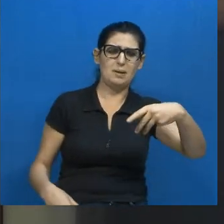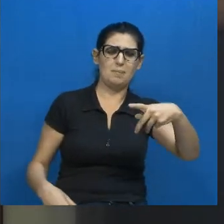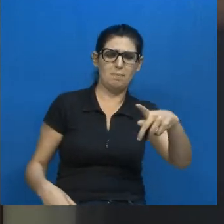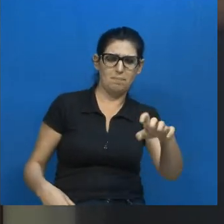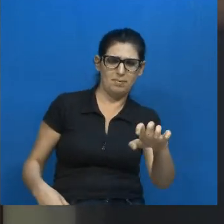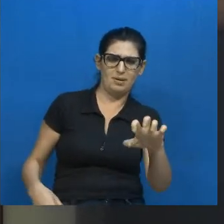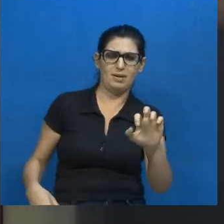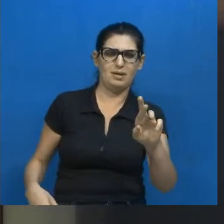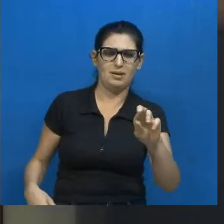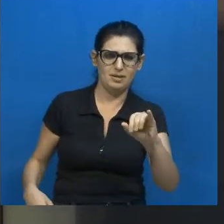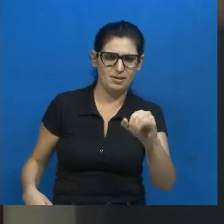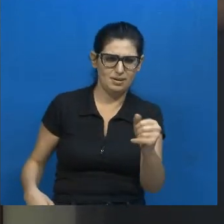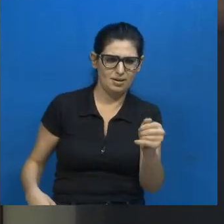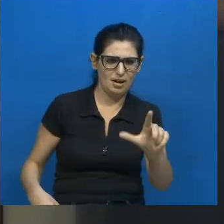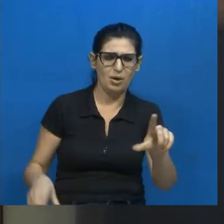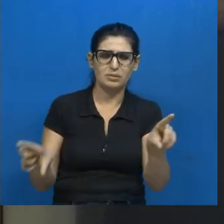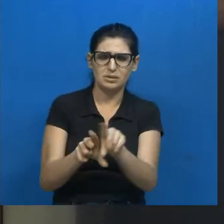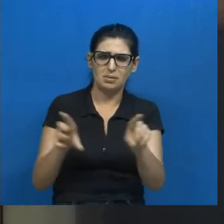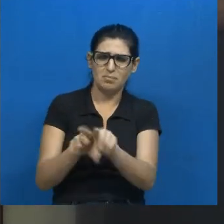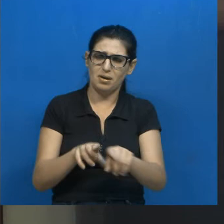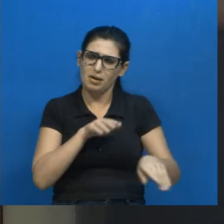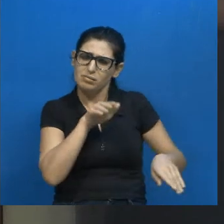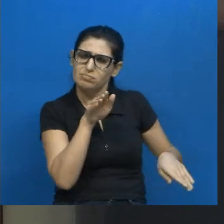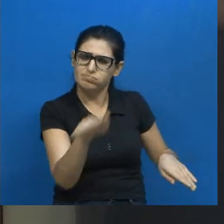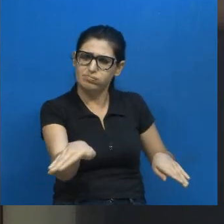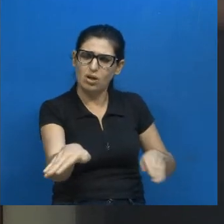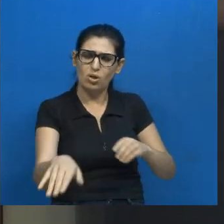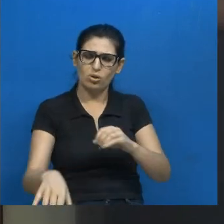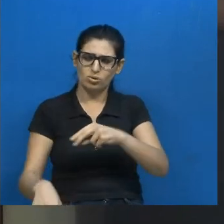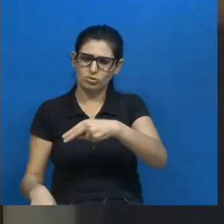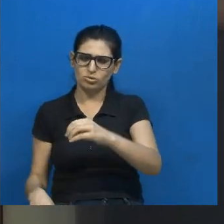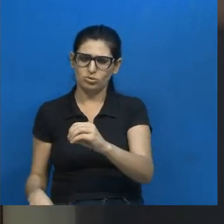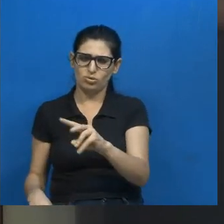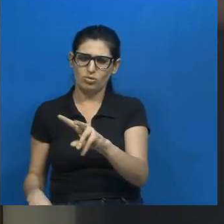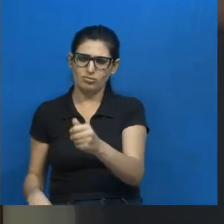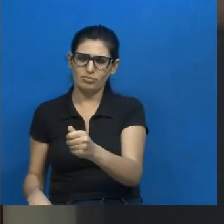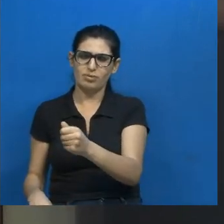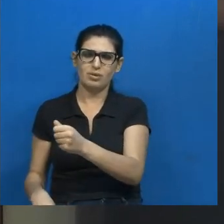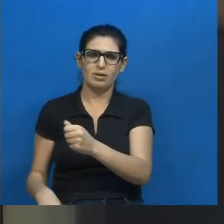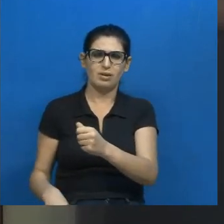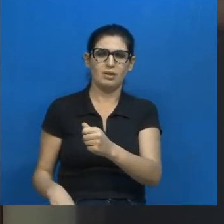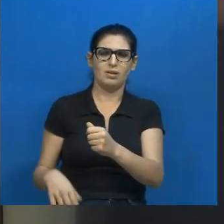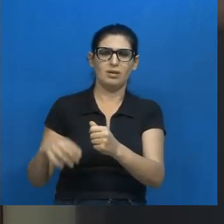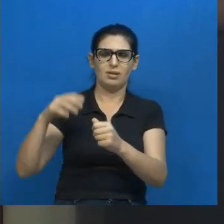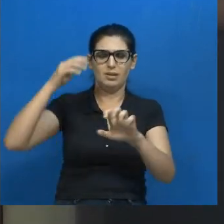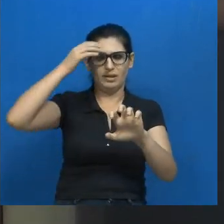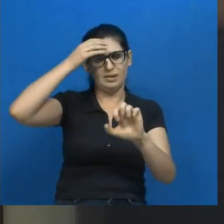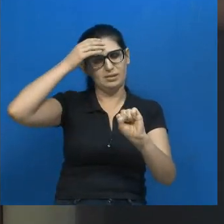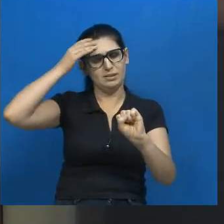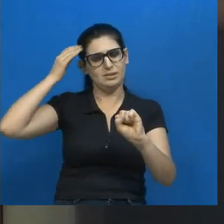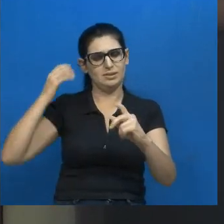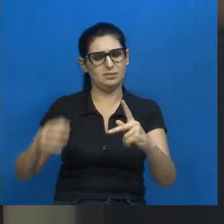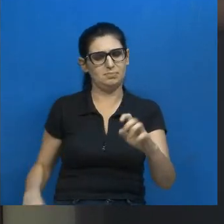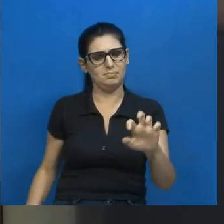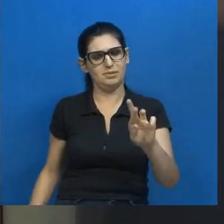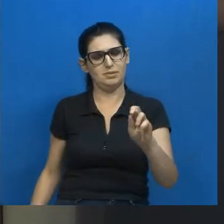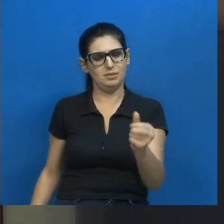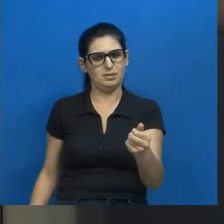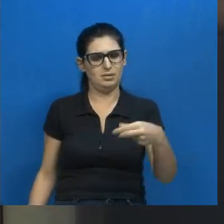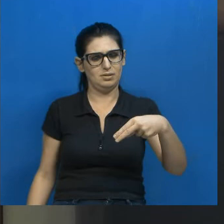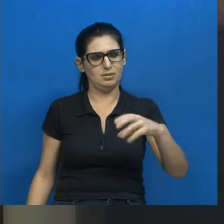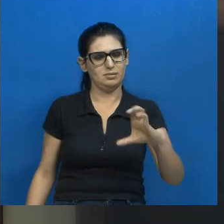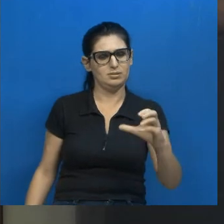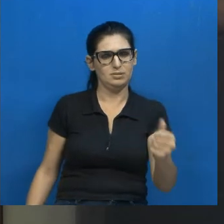há lugar. Então, eu falo para você também, em nome da colega aqui, Veraneio Irajá. Gente, nós somos